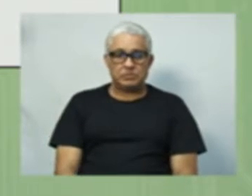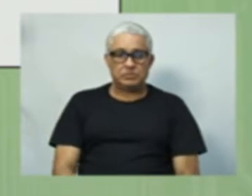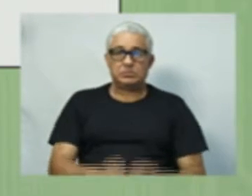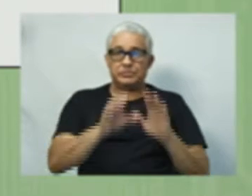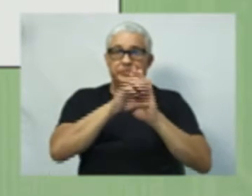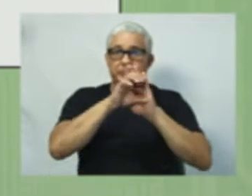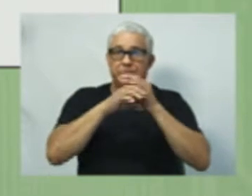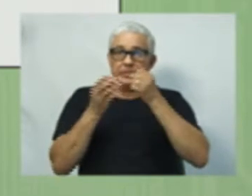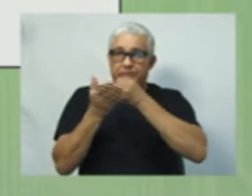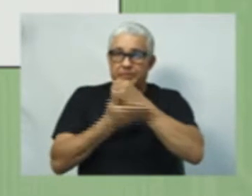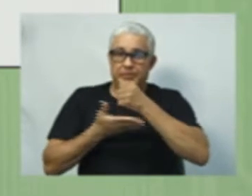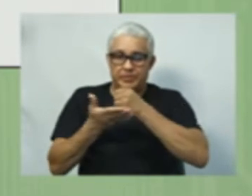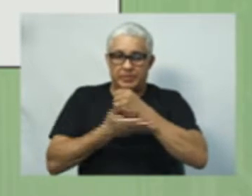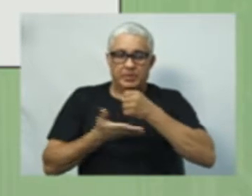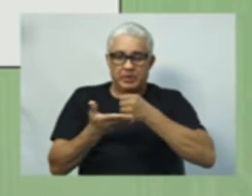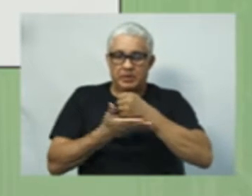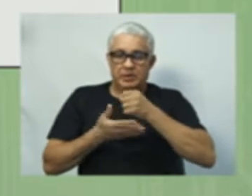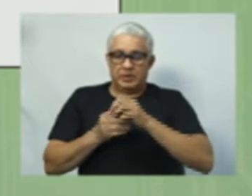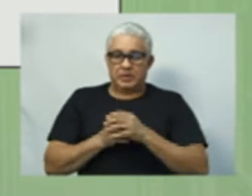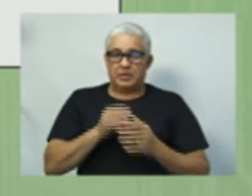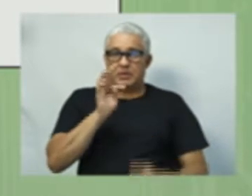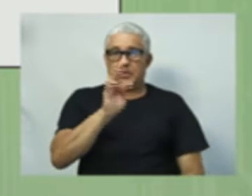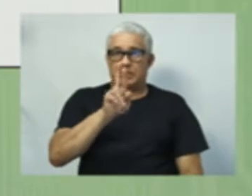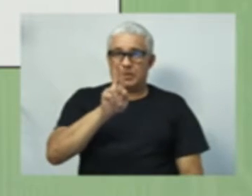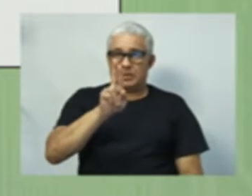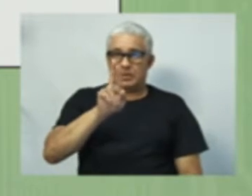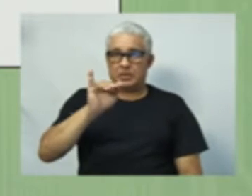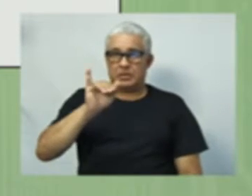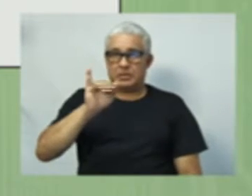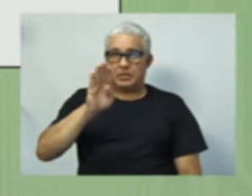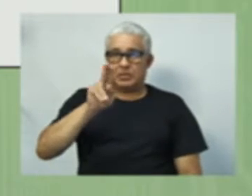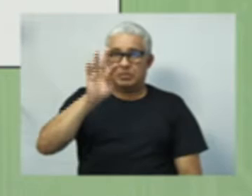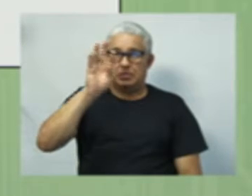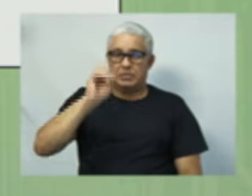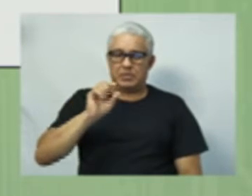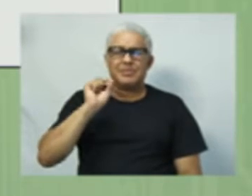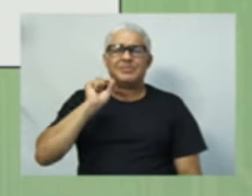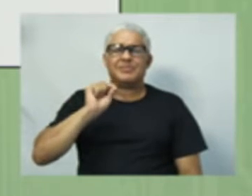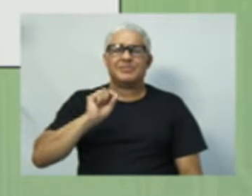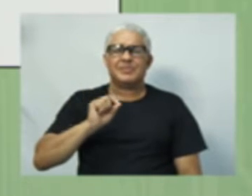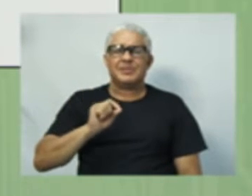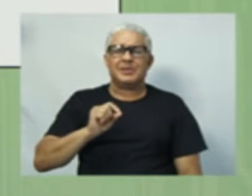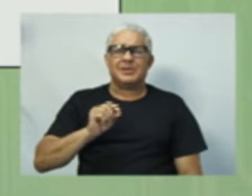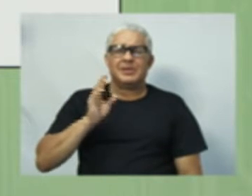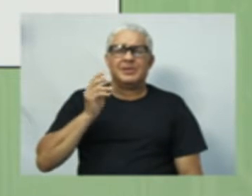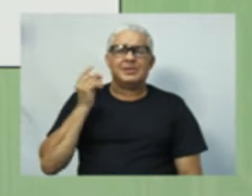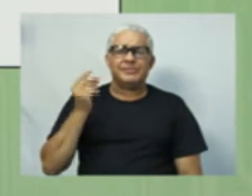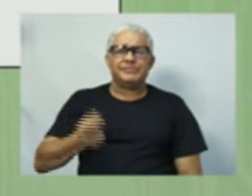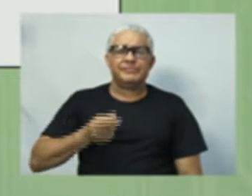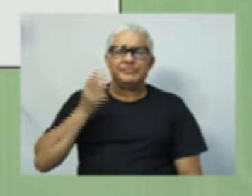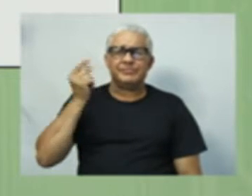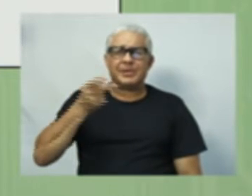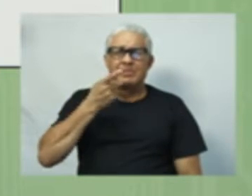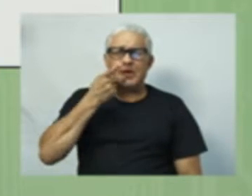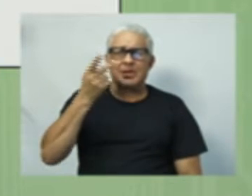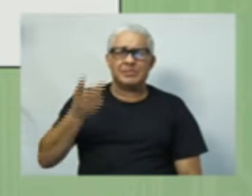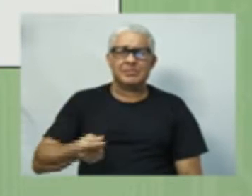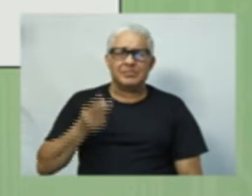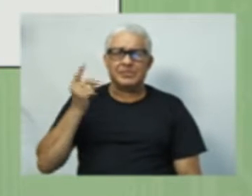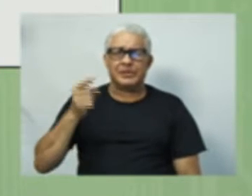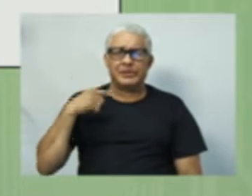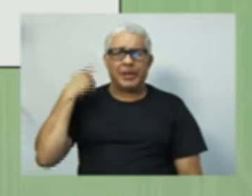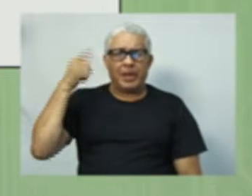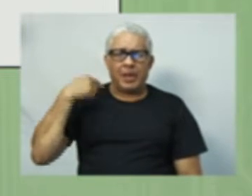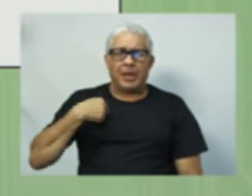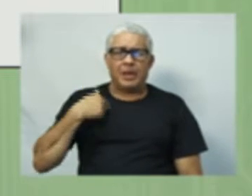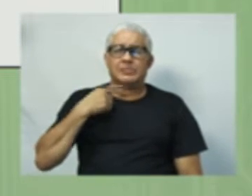Conceitos básicos. Vamos para os conceitos básicos de tributo? O que é esse tal do tributo que o senhor está falando desde o início, professor? O senhor já está me deixando doido. Tu fala